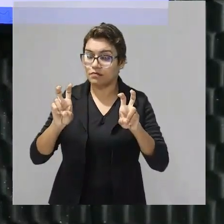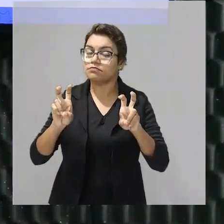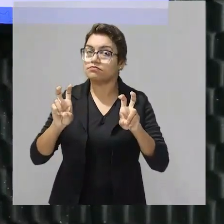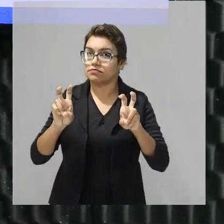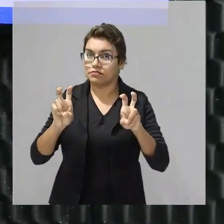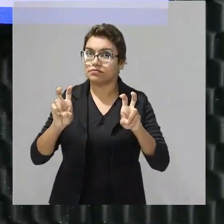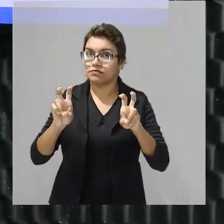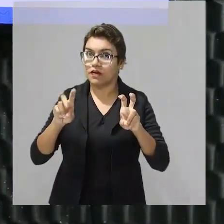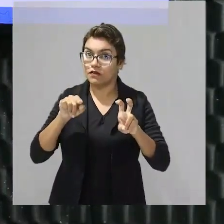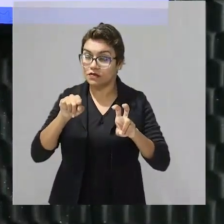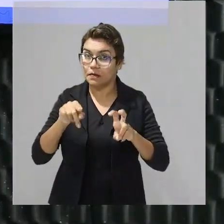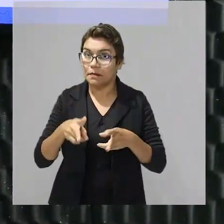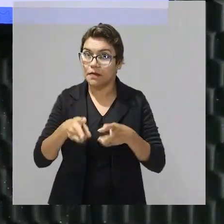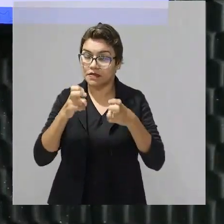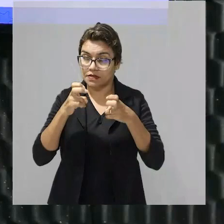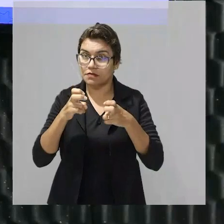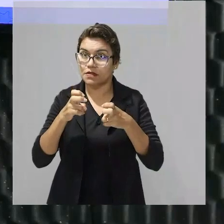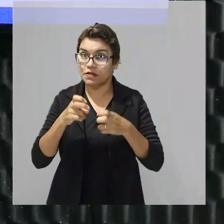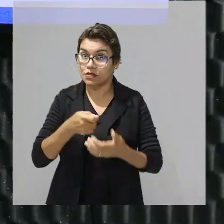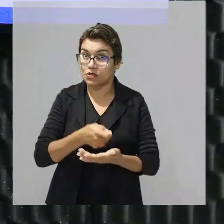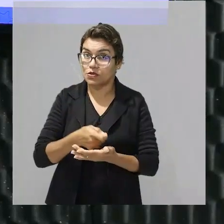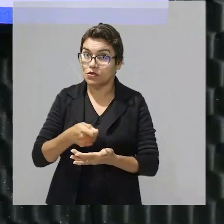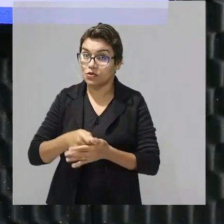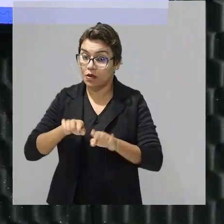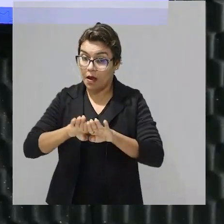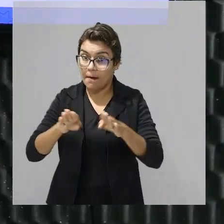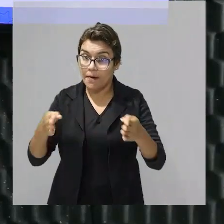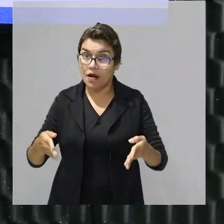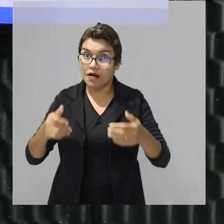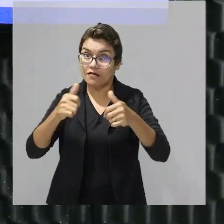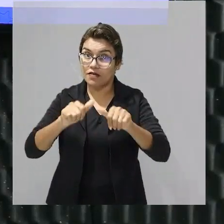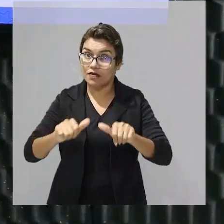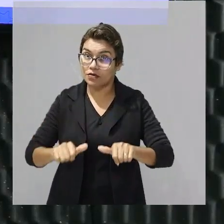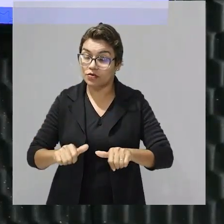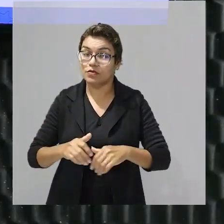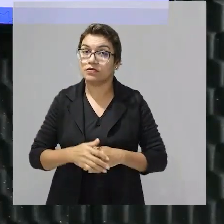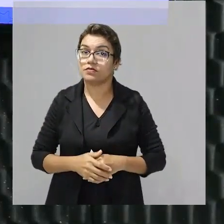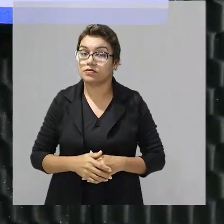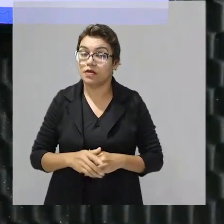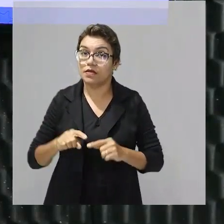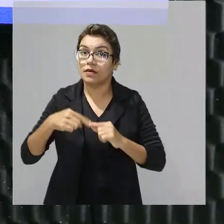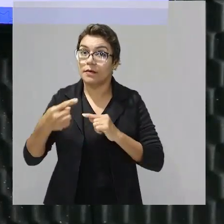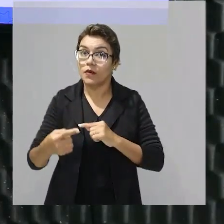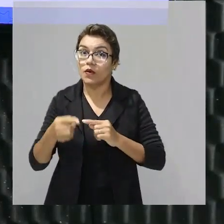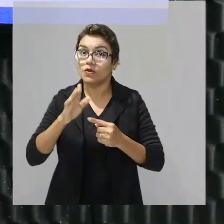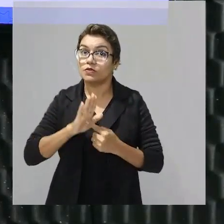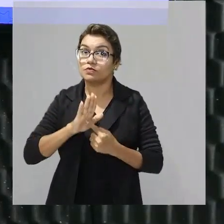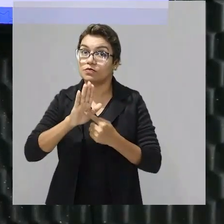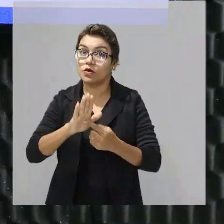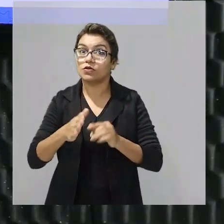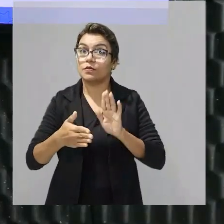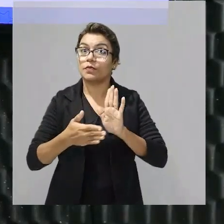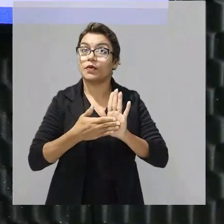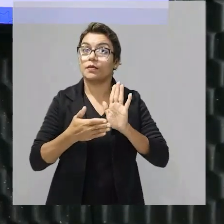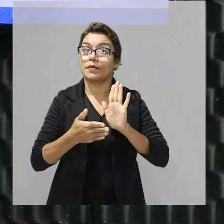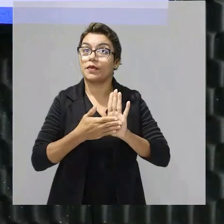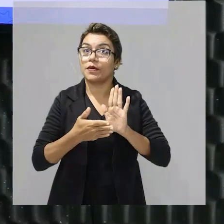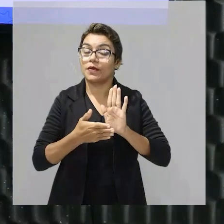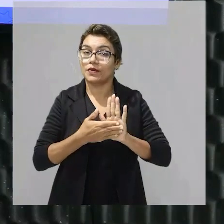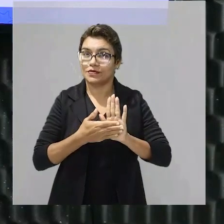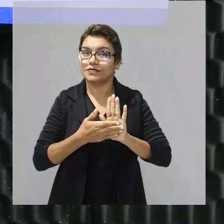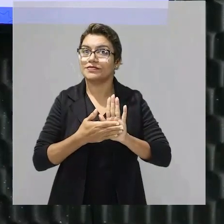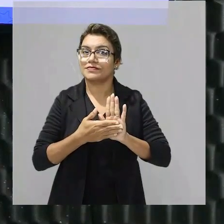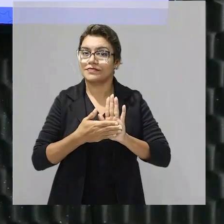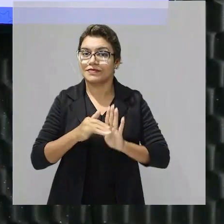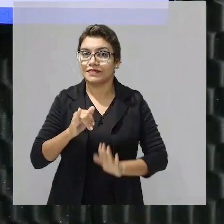modalidade? Dissertativa, argumentativa. Isso você já sabe. Ele diz também que devemos utilizar a linguagem formal da